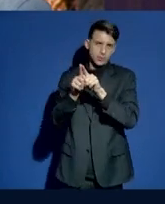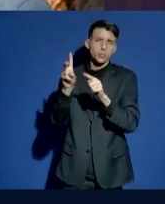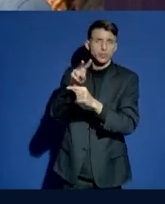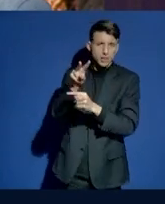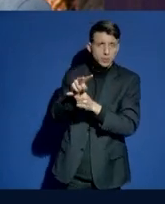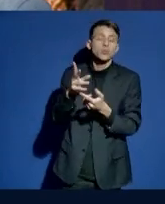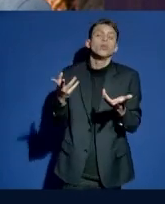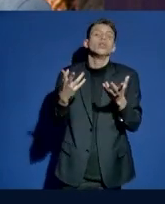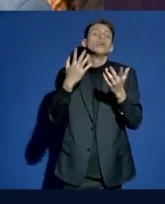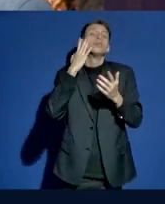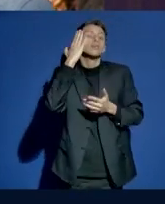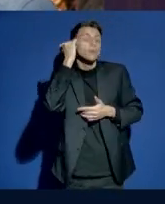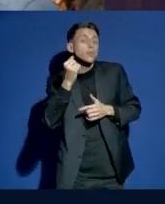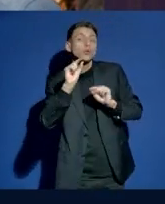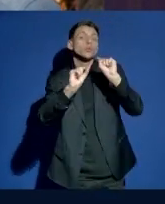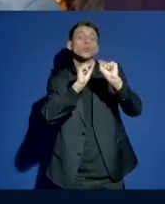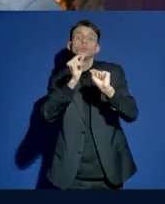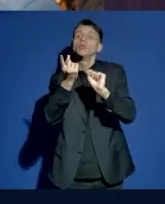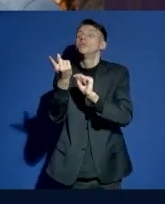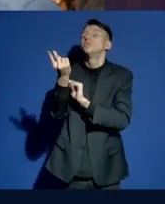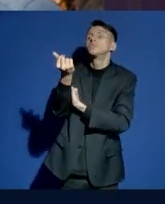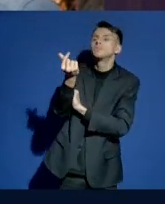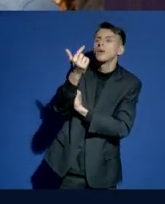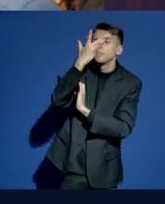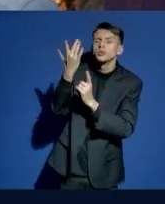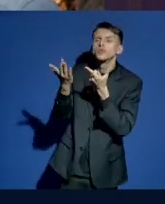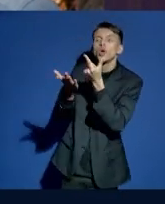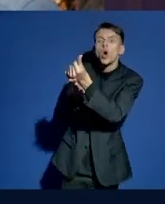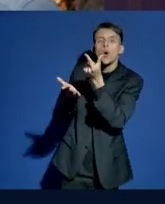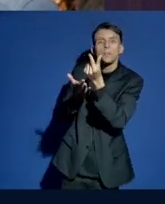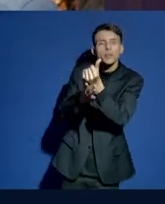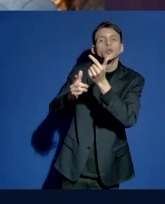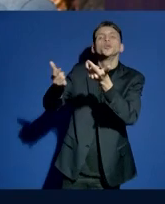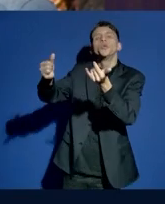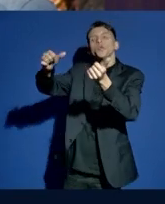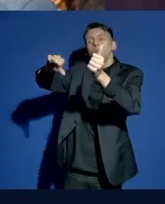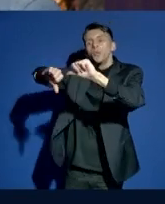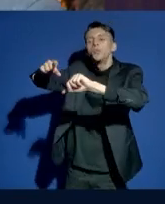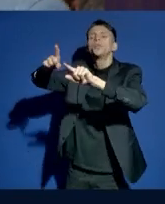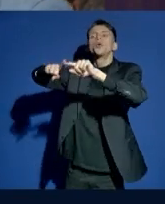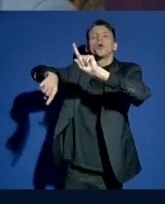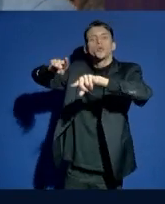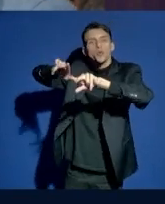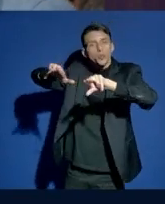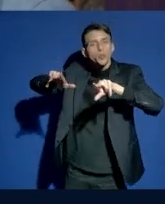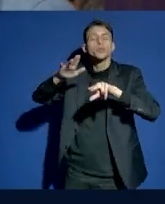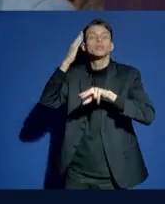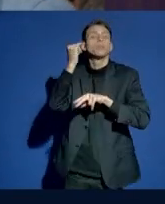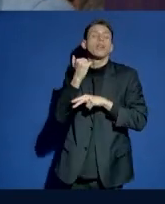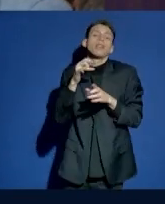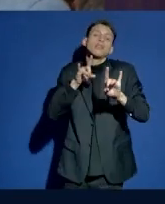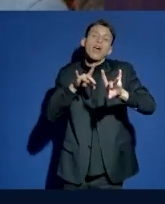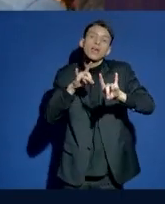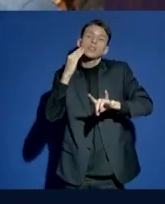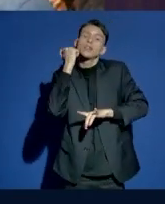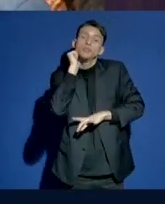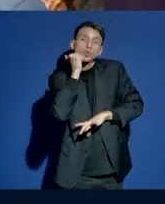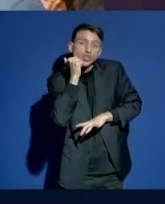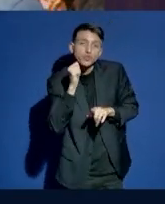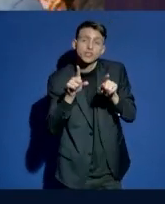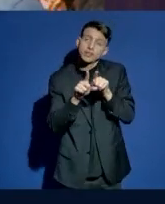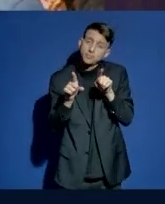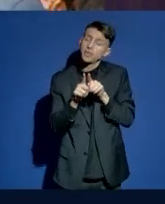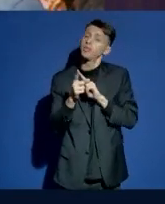adoção, crescimento da taxa de adoção, a parte técnica e a parte científica também num processo super evolutivo